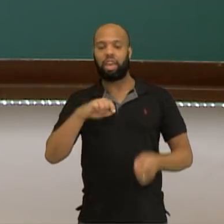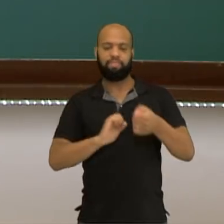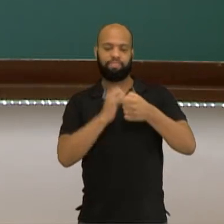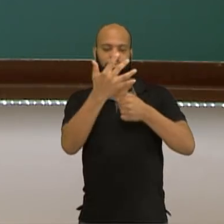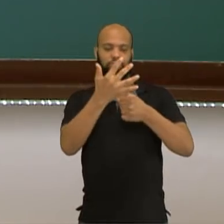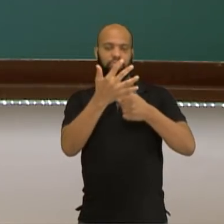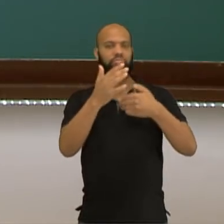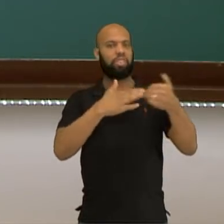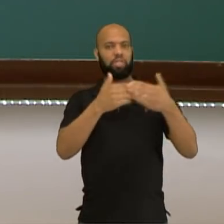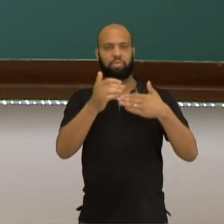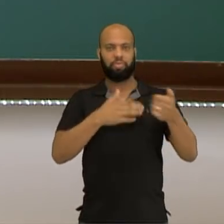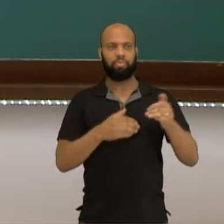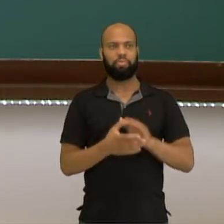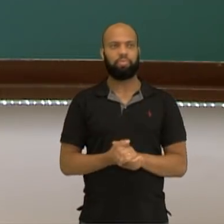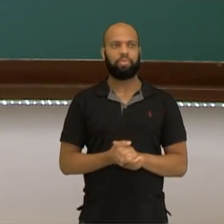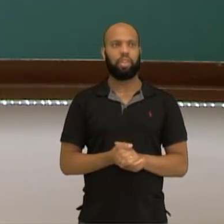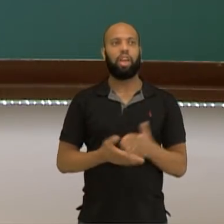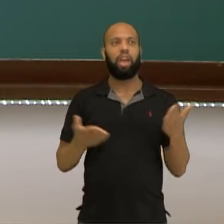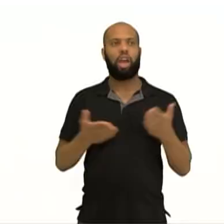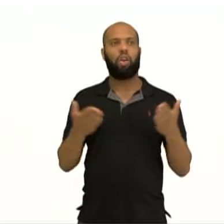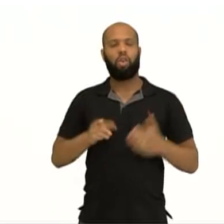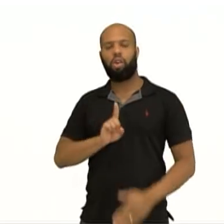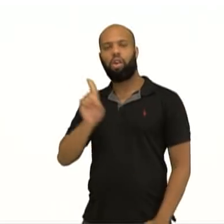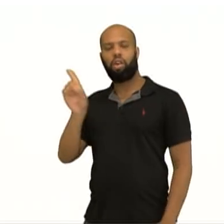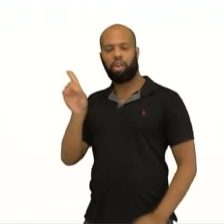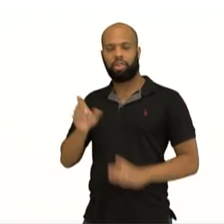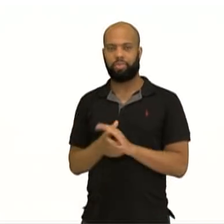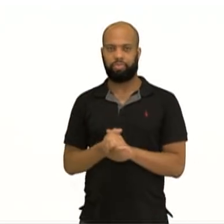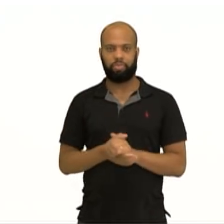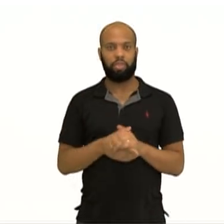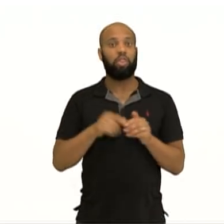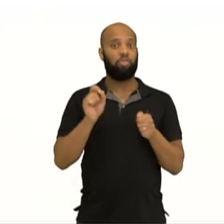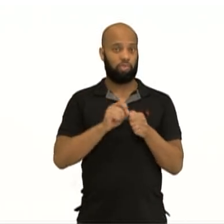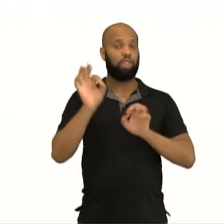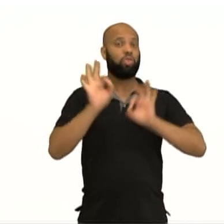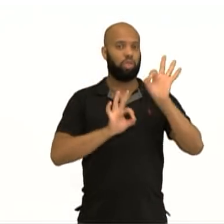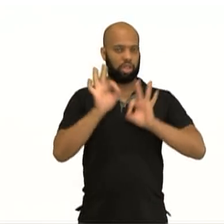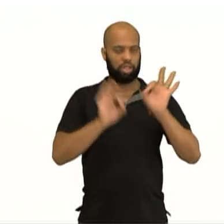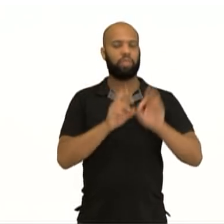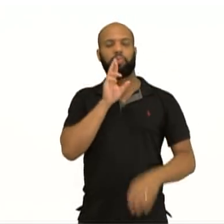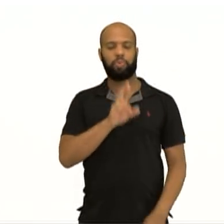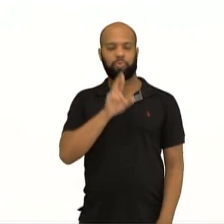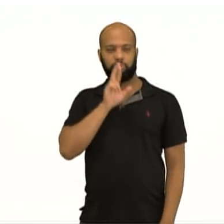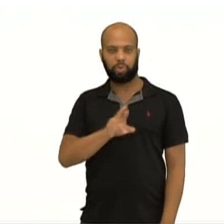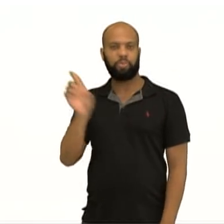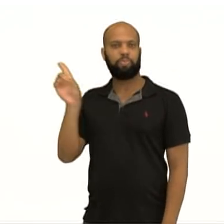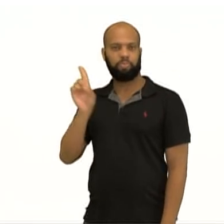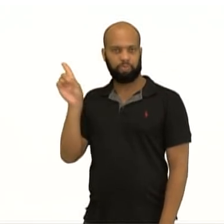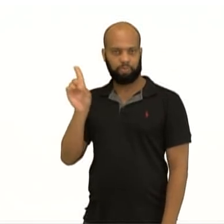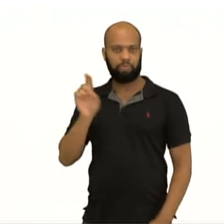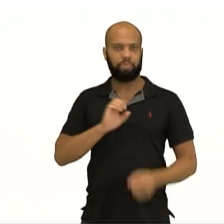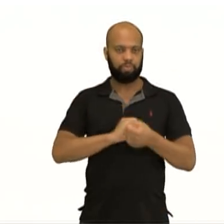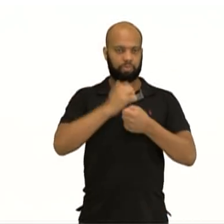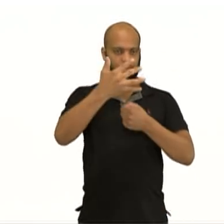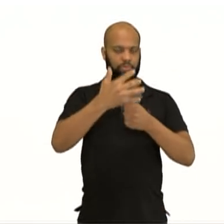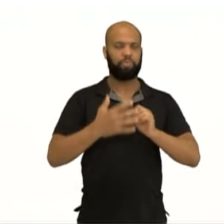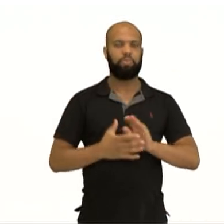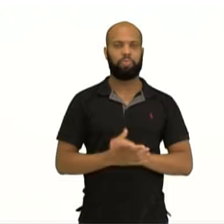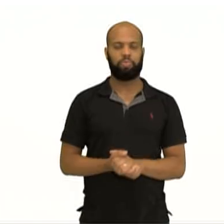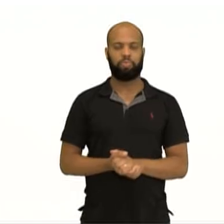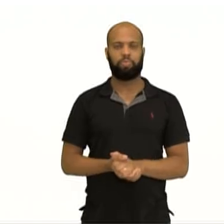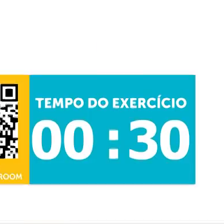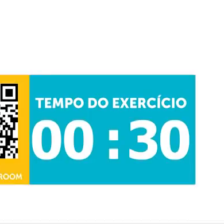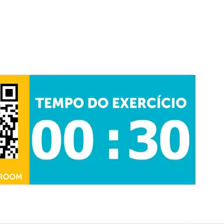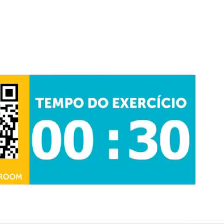tiver aqui, tá? E quando a base é 3 e o expoente 5, quanto dá e que potência que é?